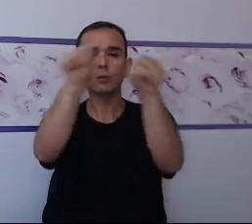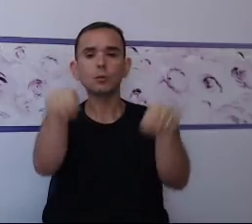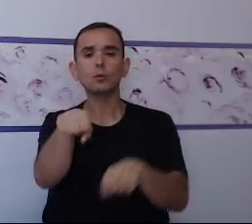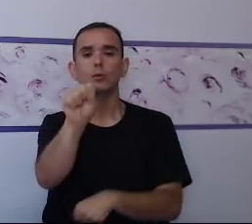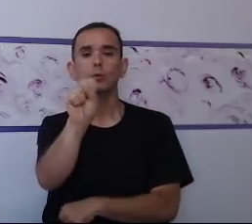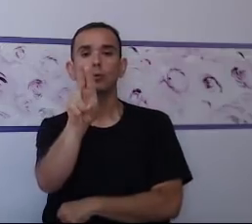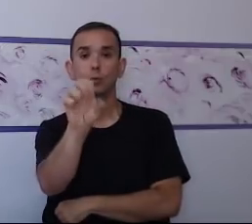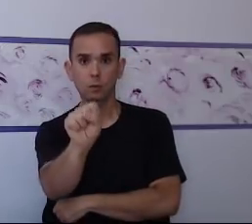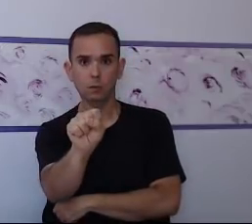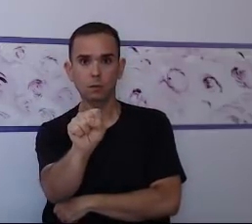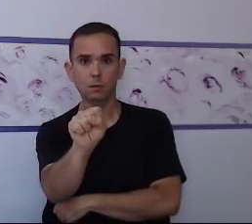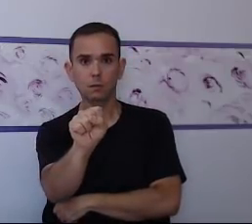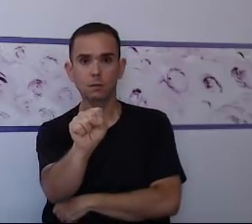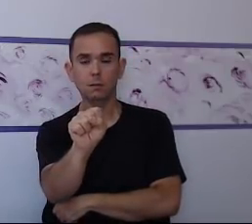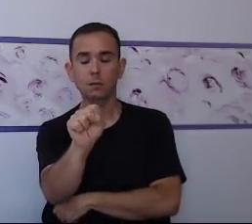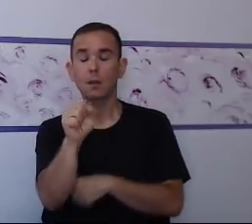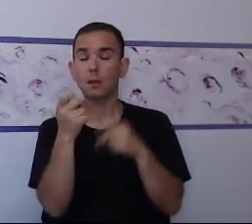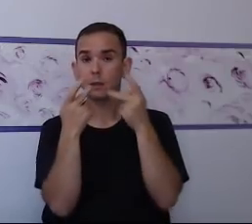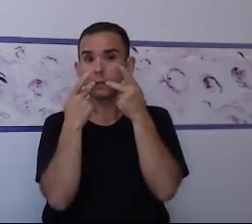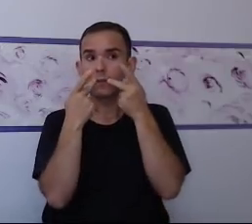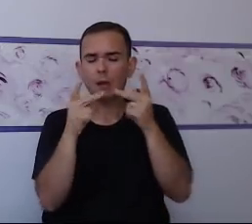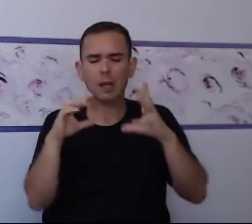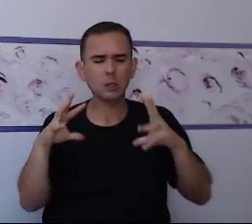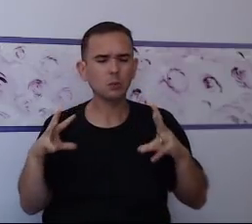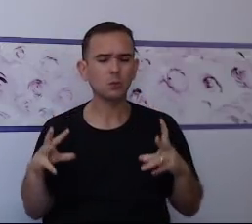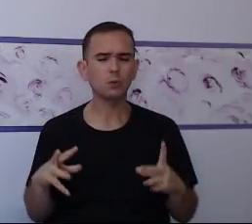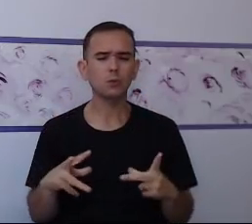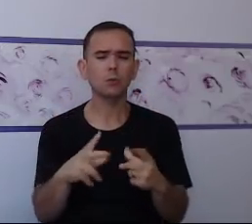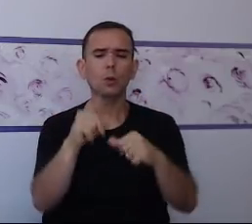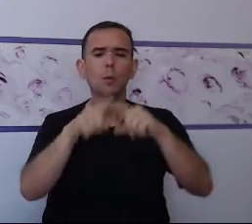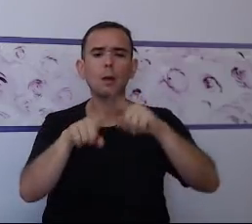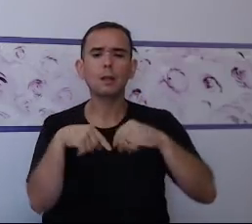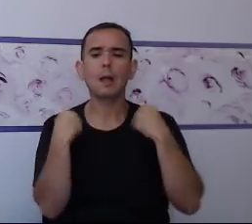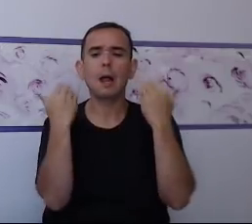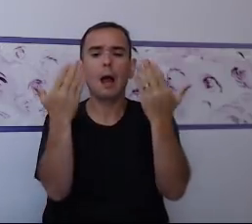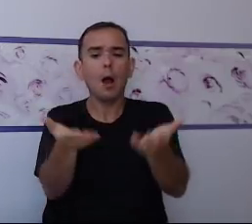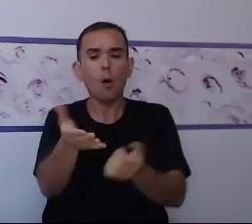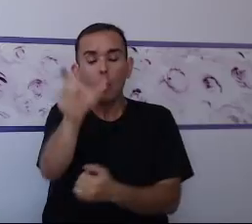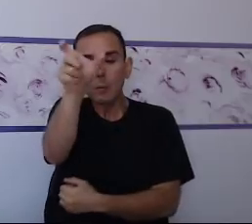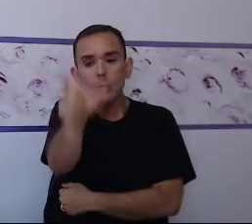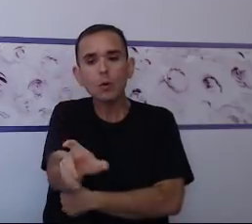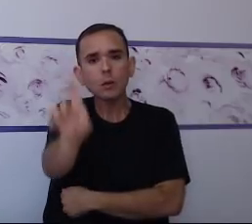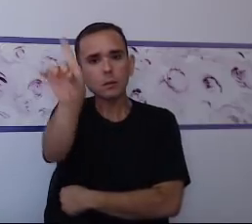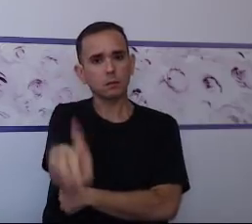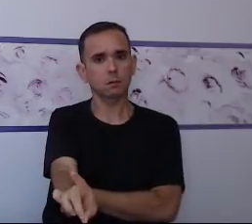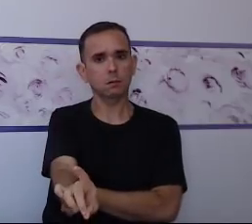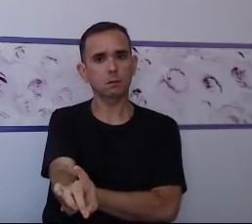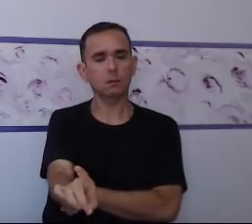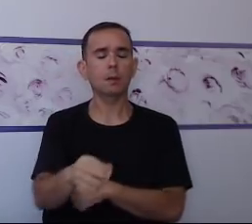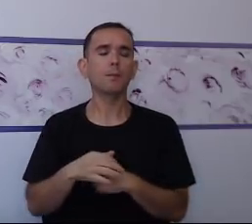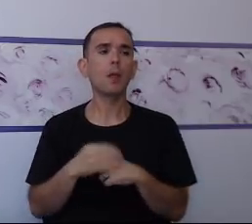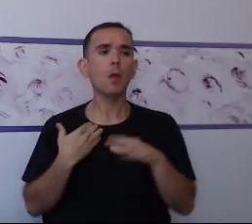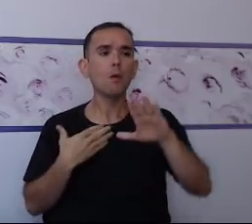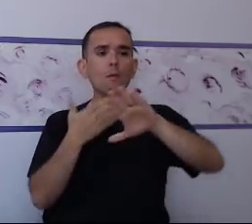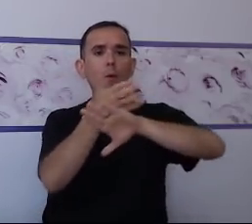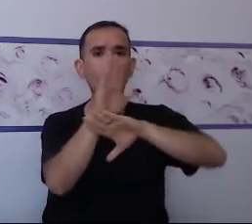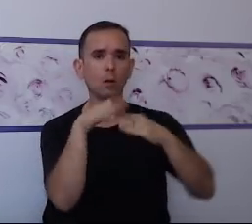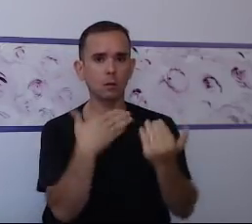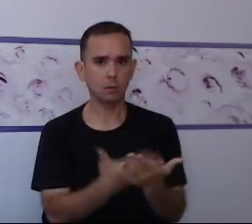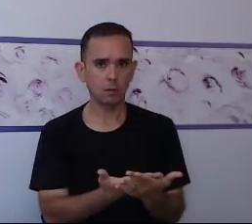Saúde, ele disponibiliza todo esse equipamento para a pessoa com deficiência. Então, assim, eu vou até a